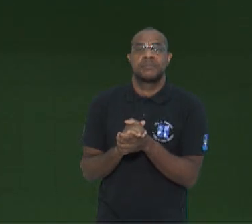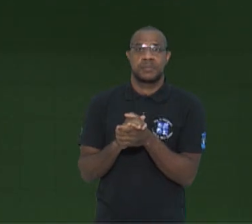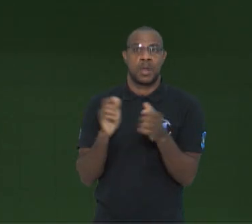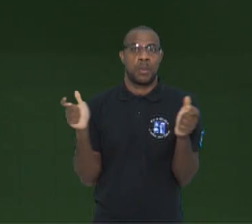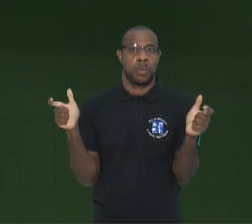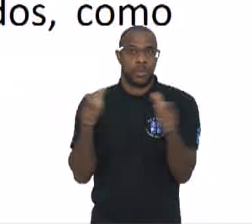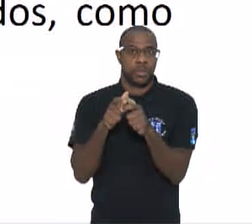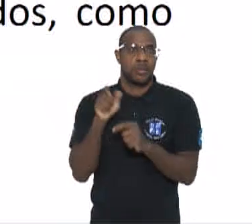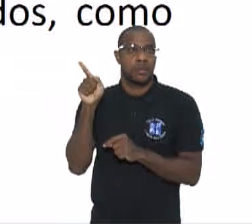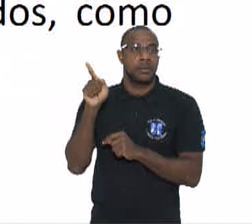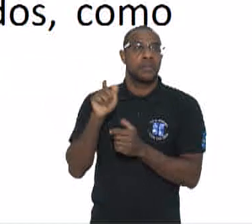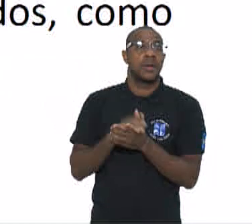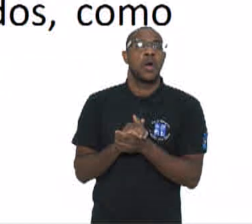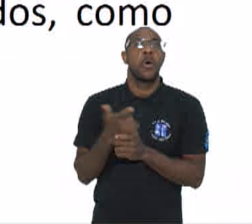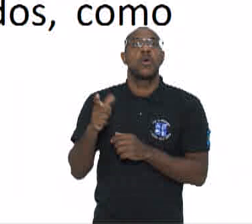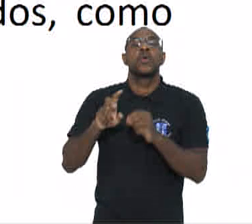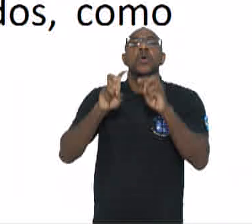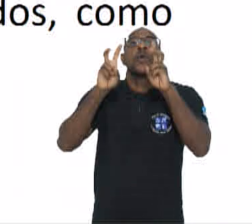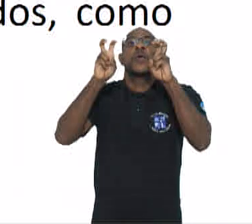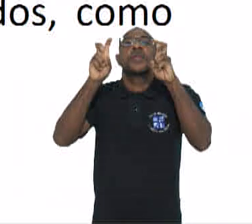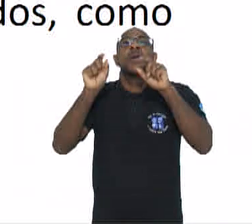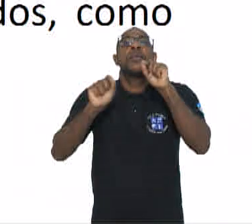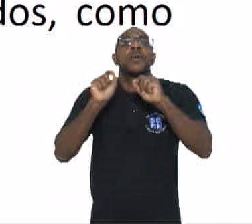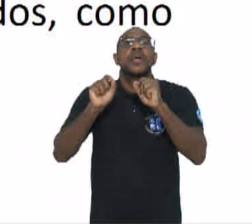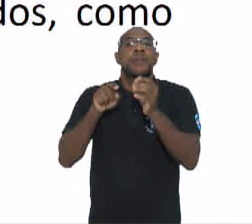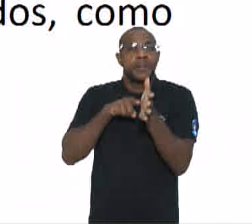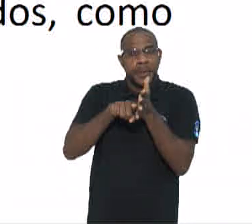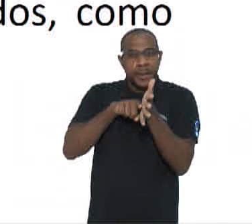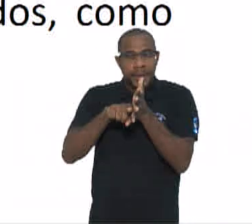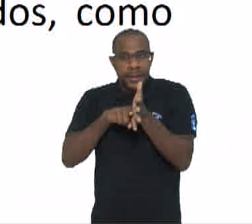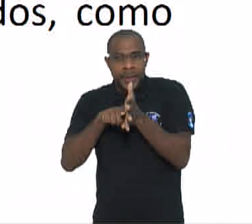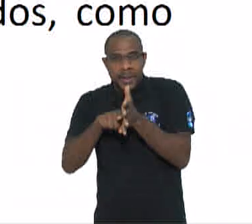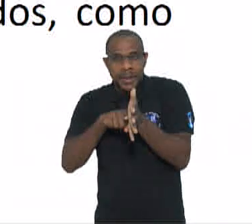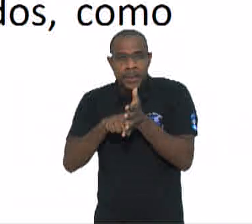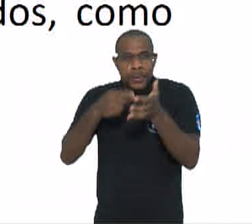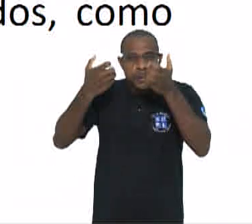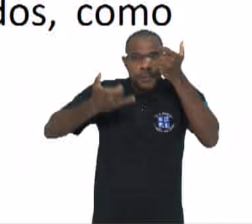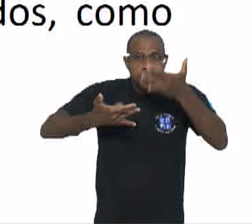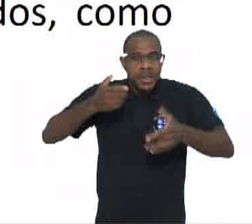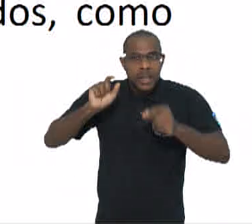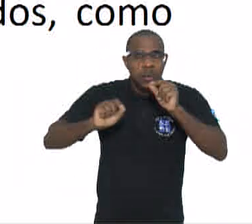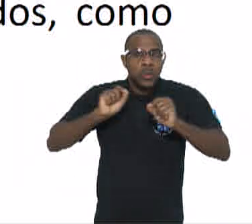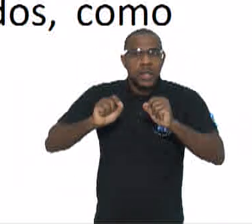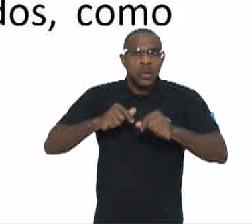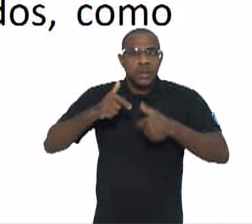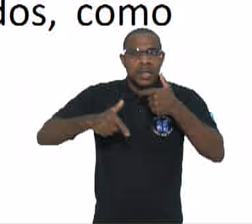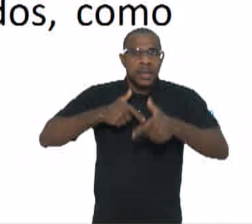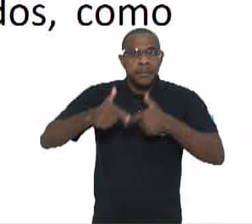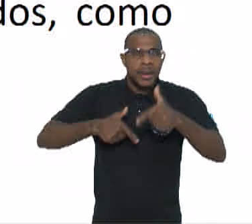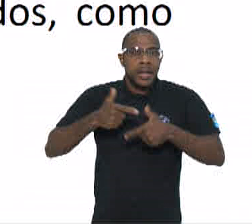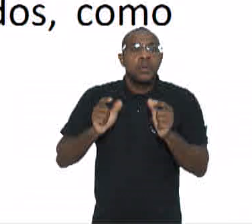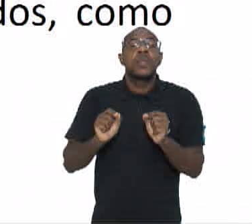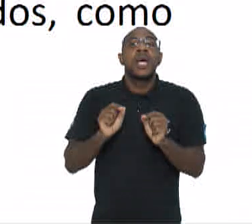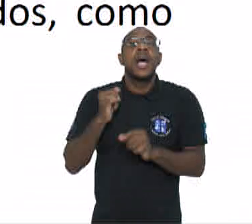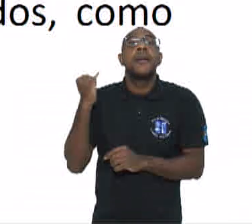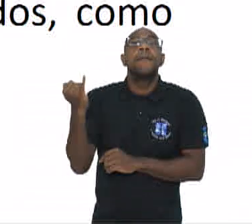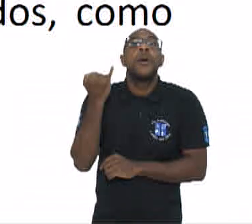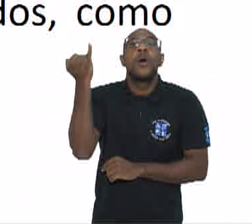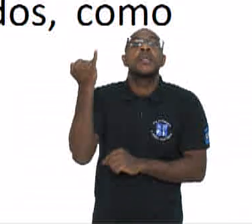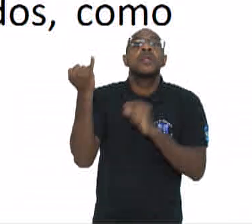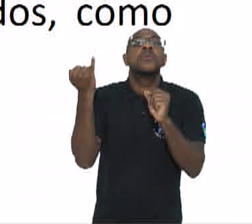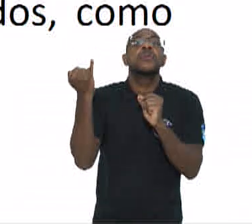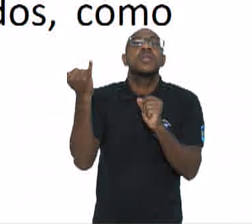ineficiência. Outro tema apontado por especialistas em serviços públicos é a importância de contratos